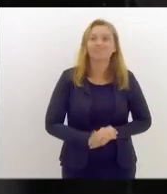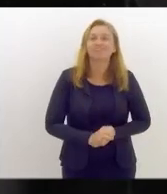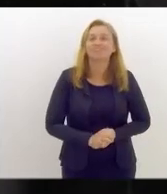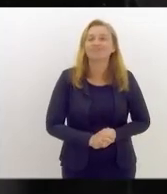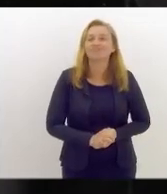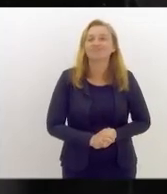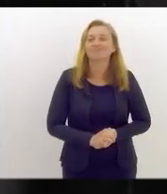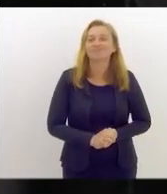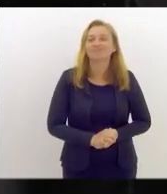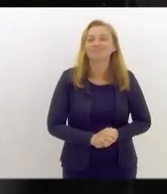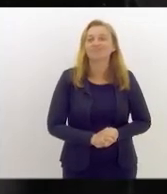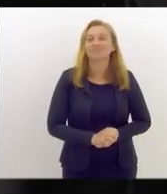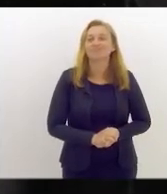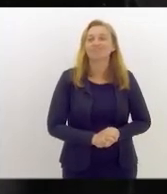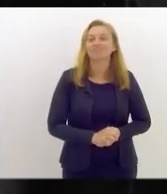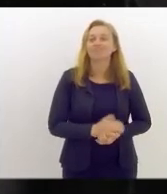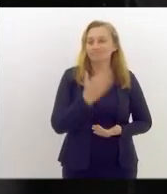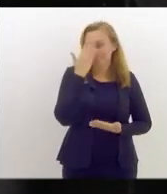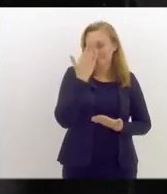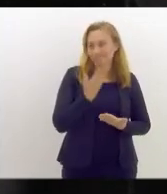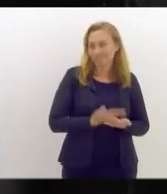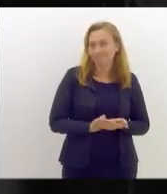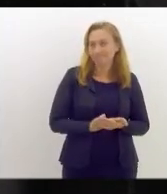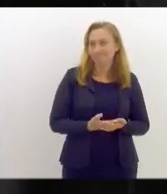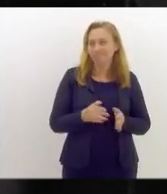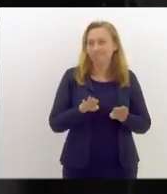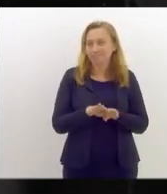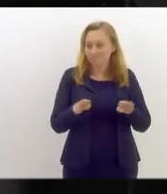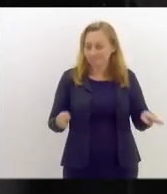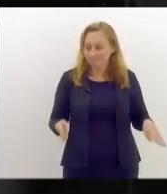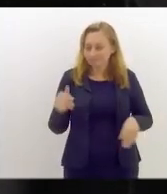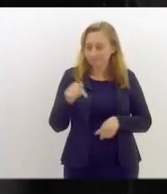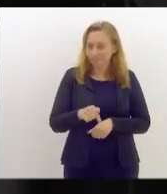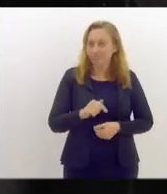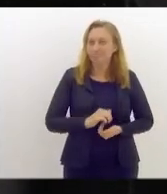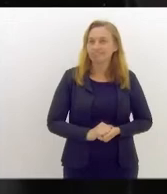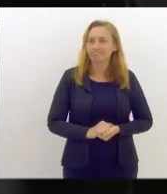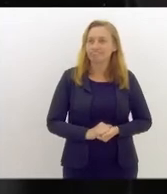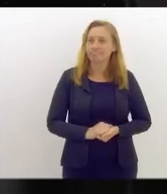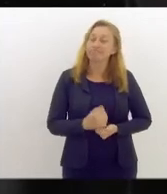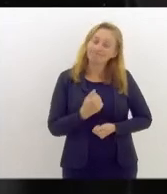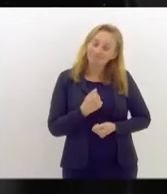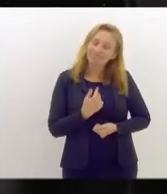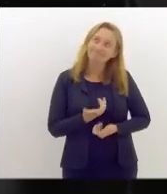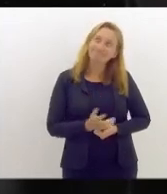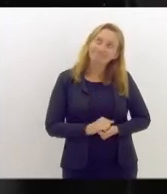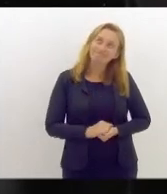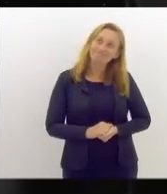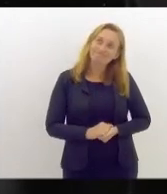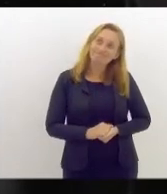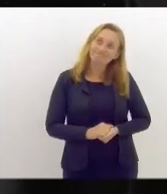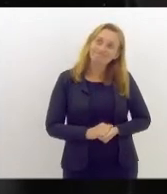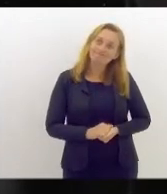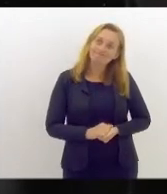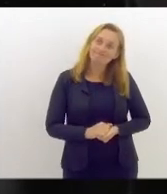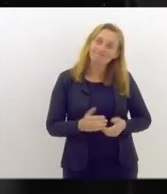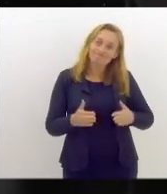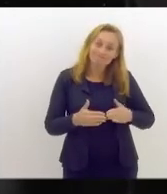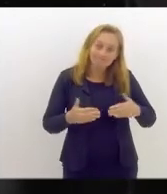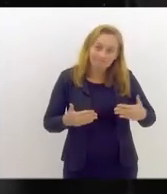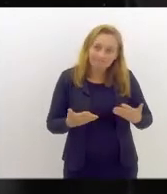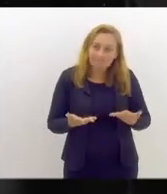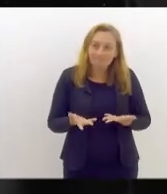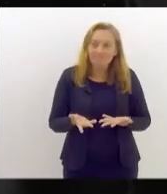eu eu confesso que talvez dessa mesa aqui né é eu talvez e me permitam